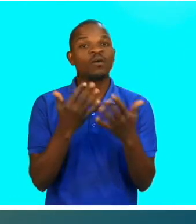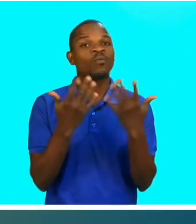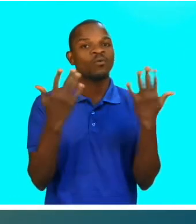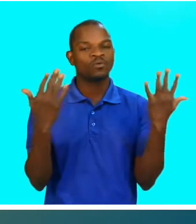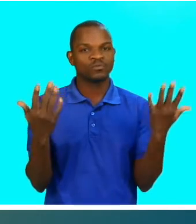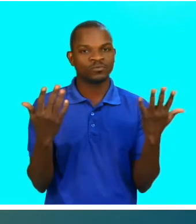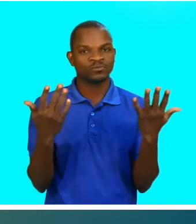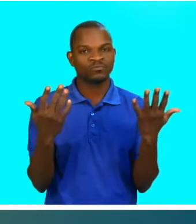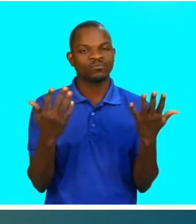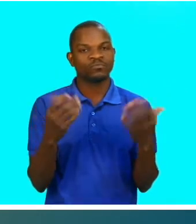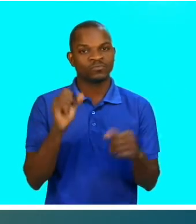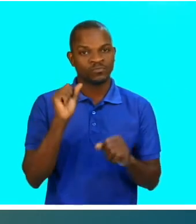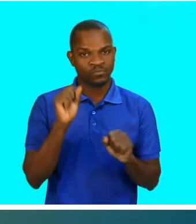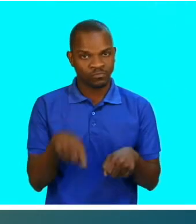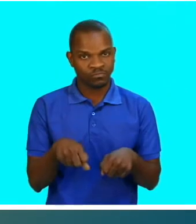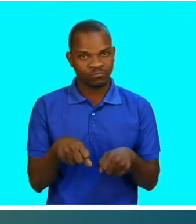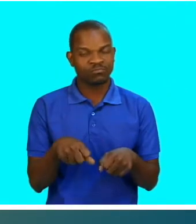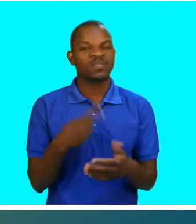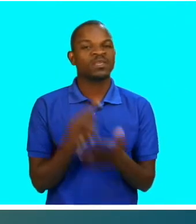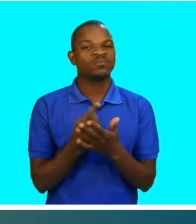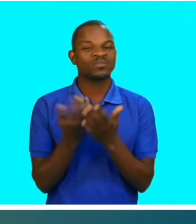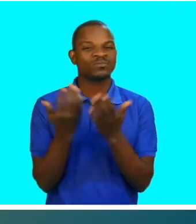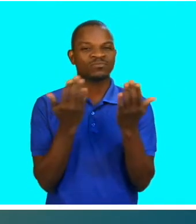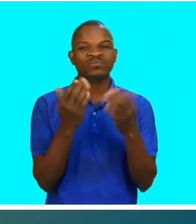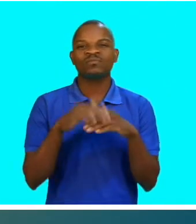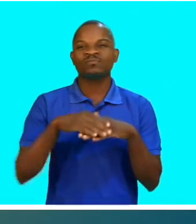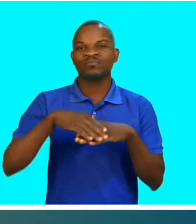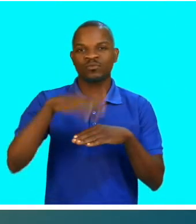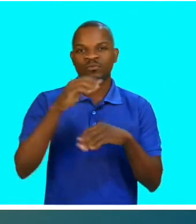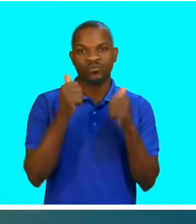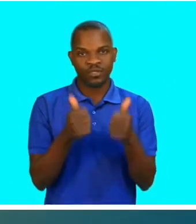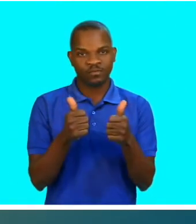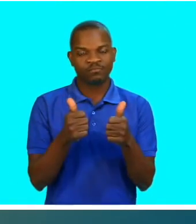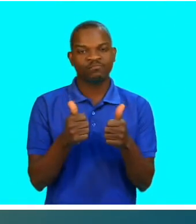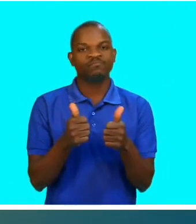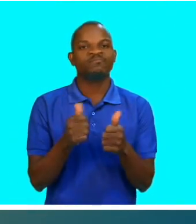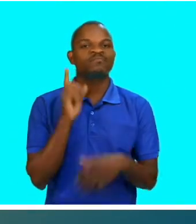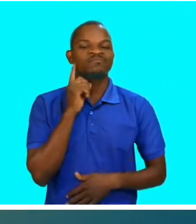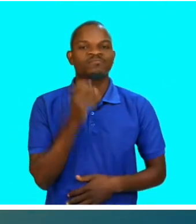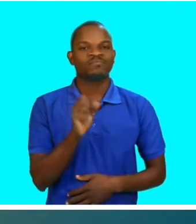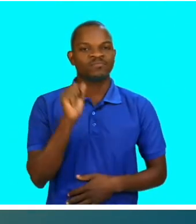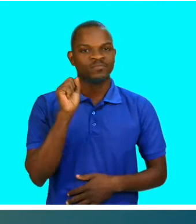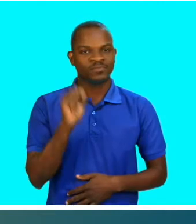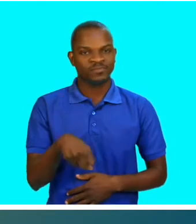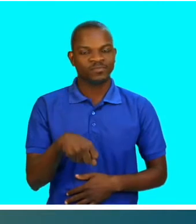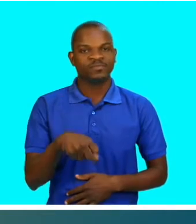Crescer. Tá bonita? Gosta de dinheiro? Uau, que bom, assim, vai ter que estudar muito, não é isso? Tem que